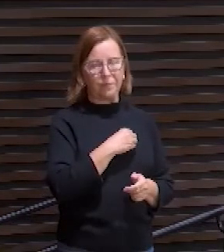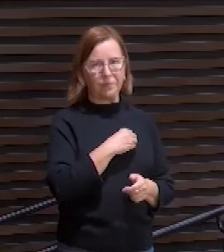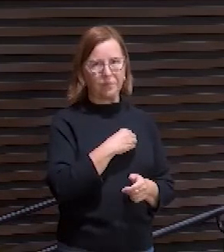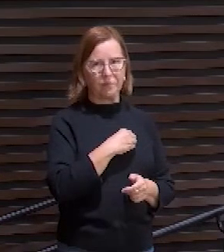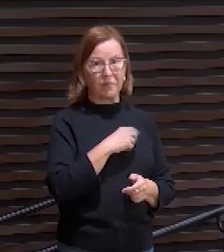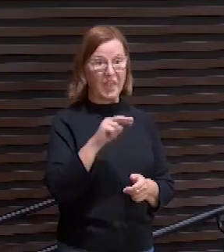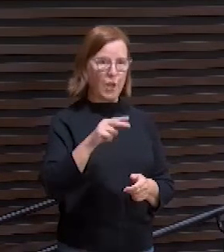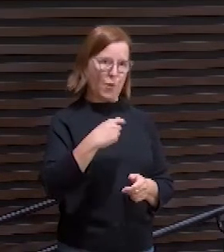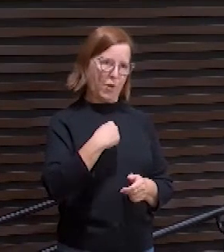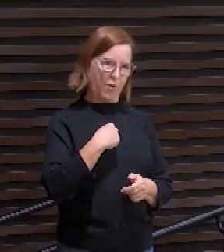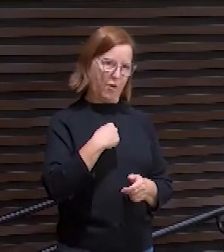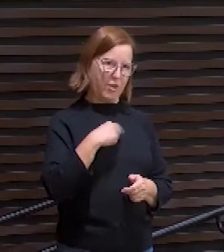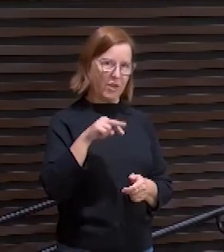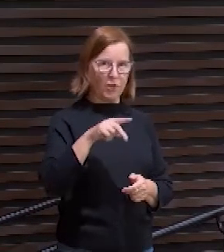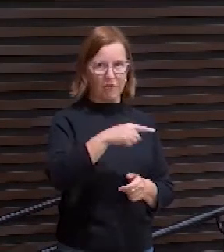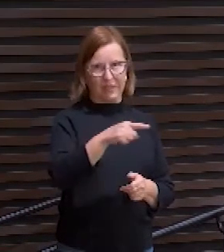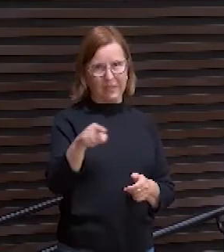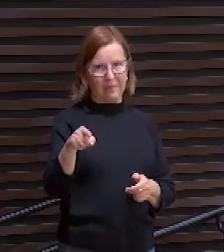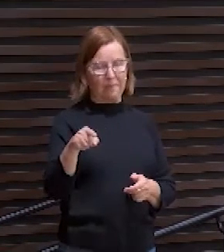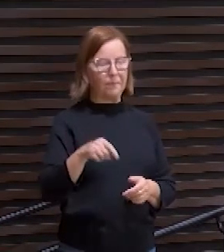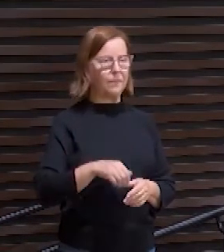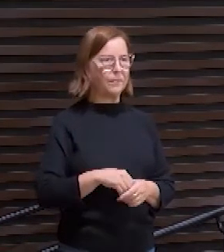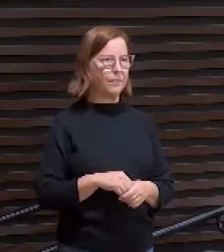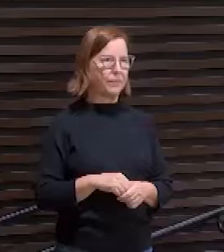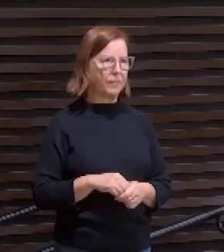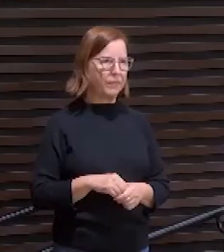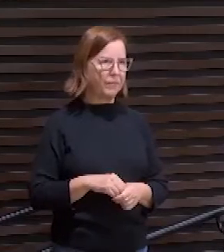como eu e como você.